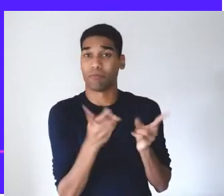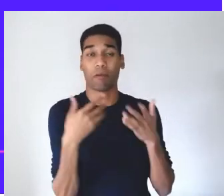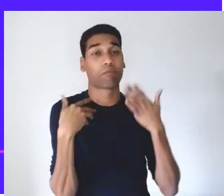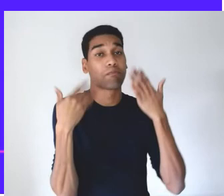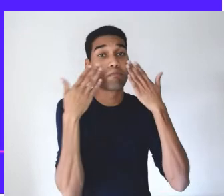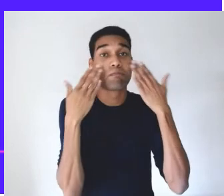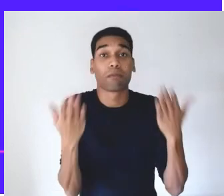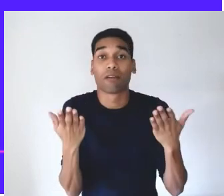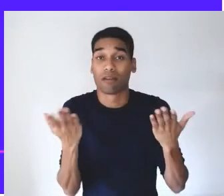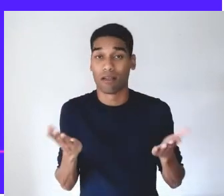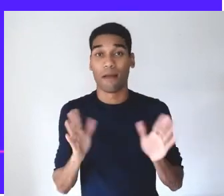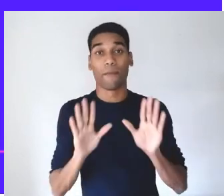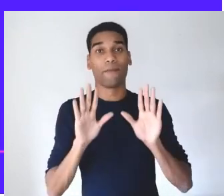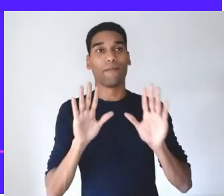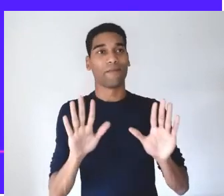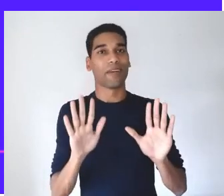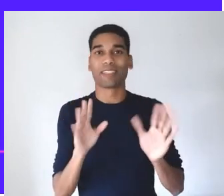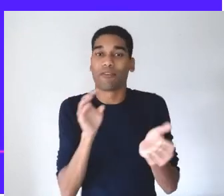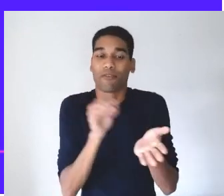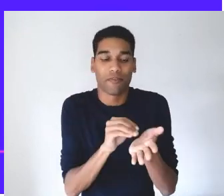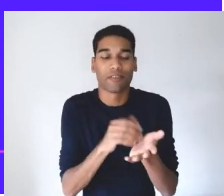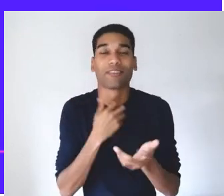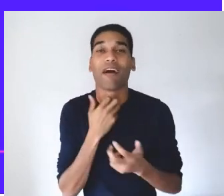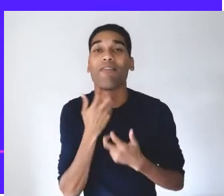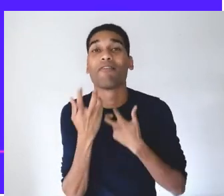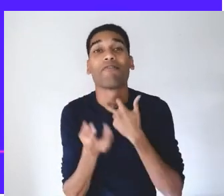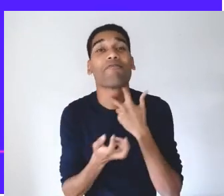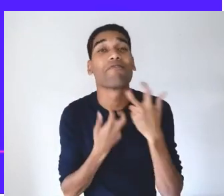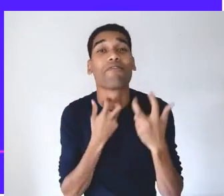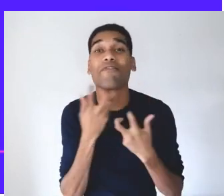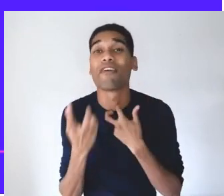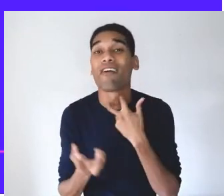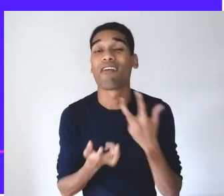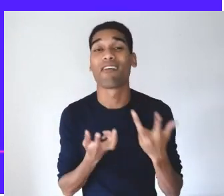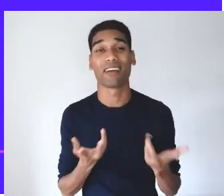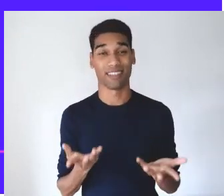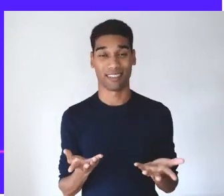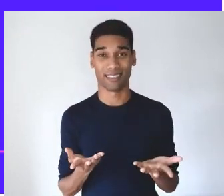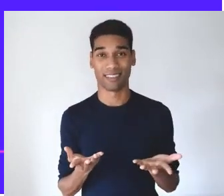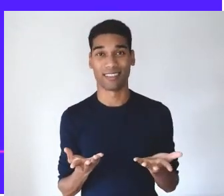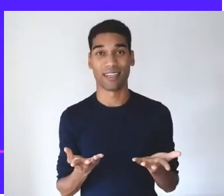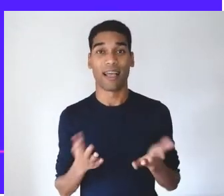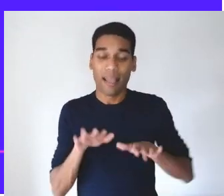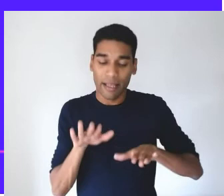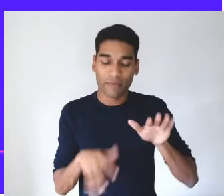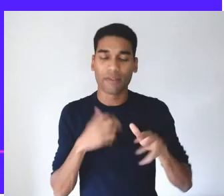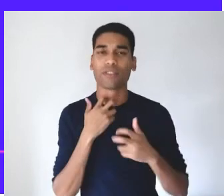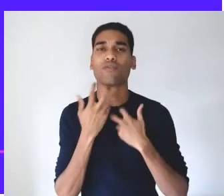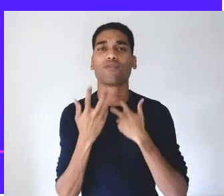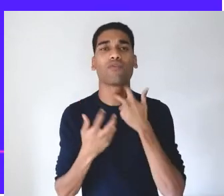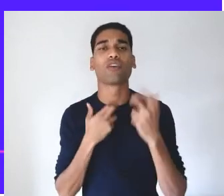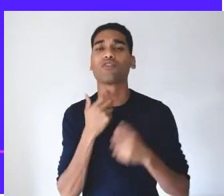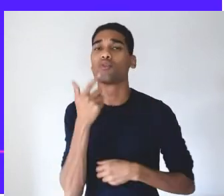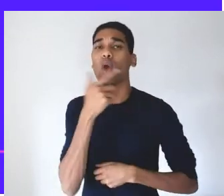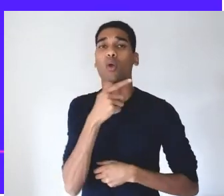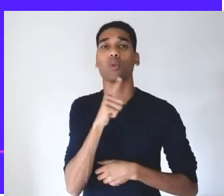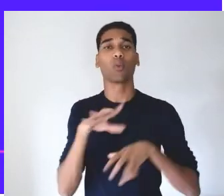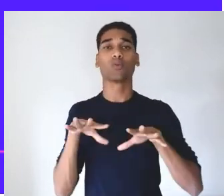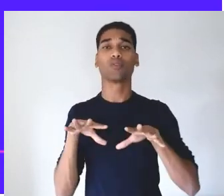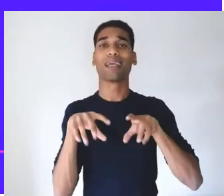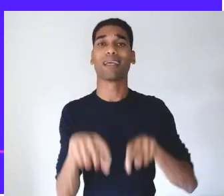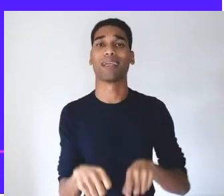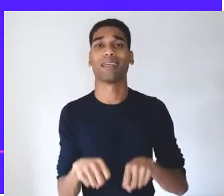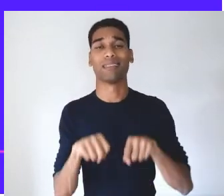não vocalizadas, essas vozes não alcançavam, né, esses espaços de os espaços midiáticos, os espaços de poder, os